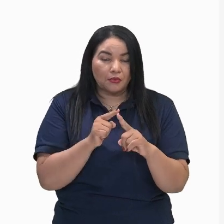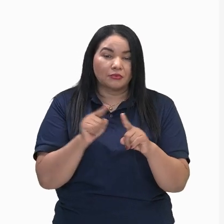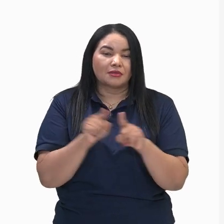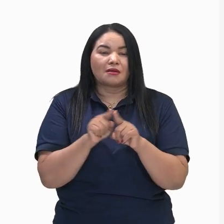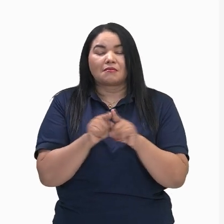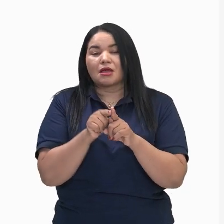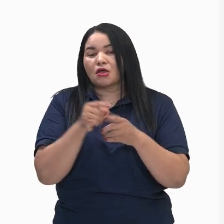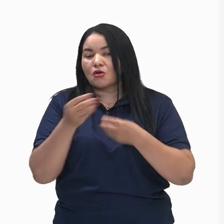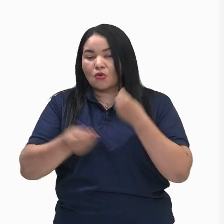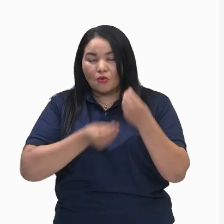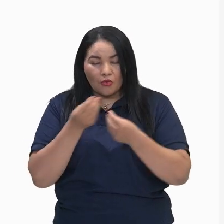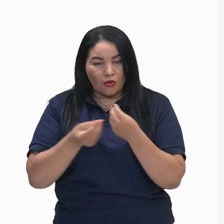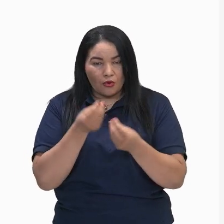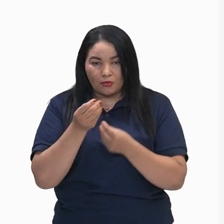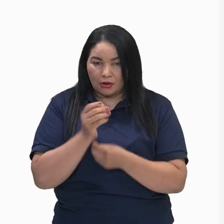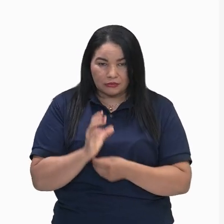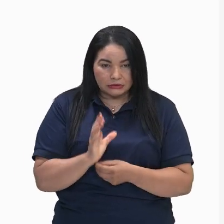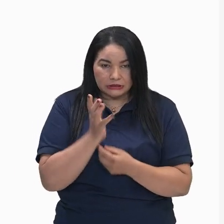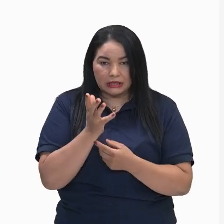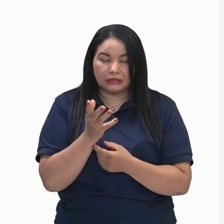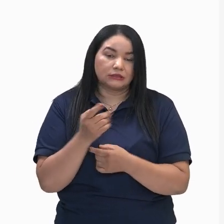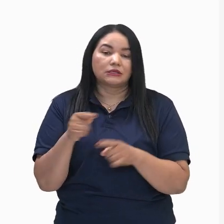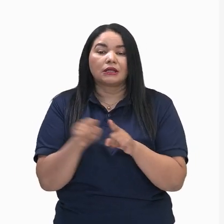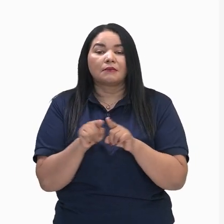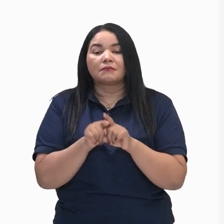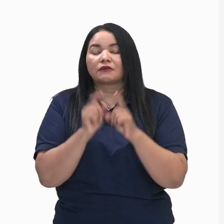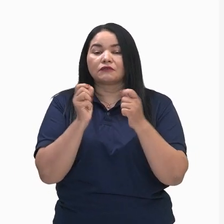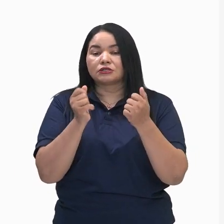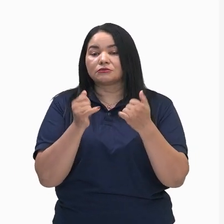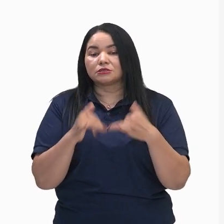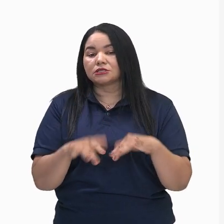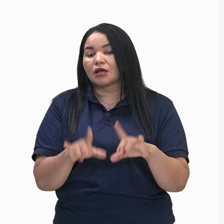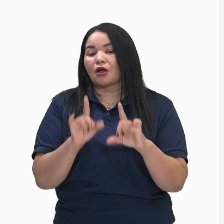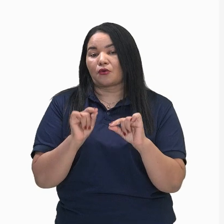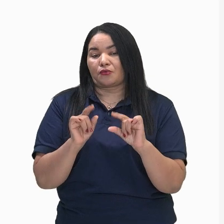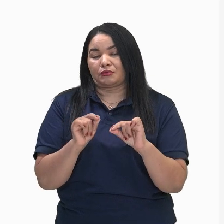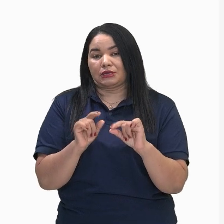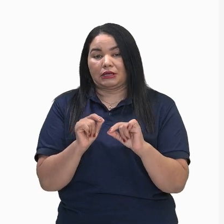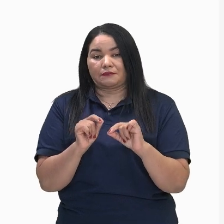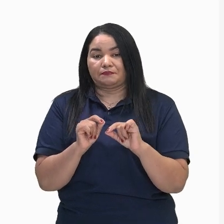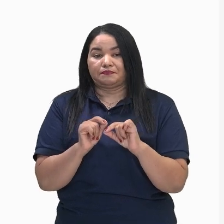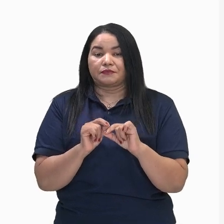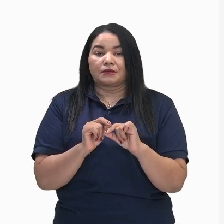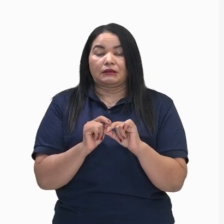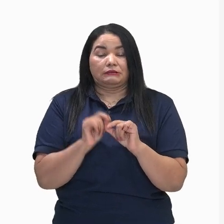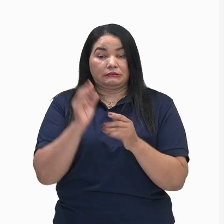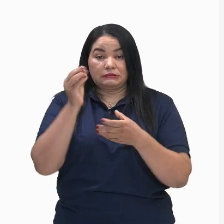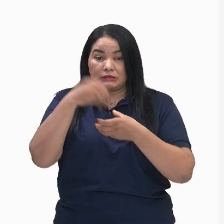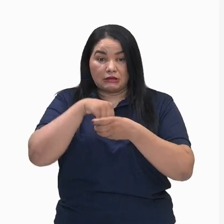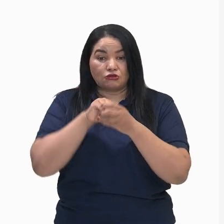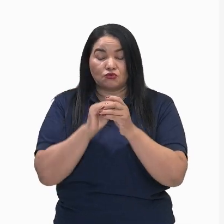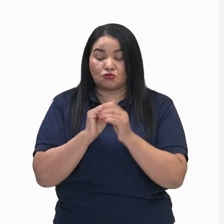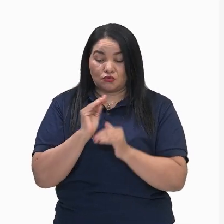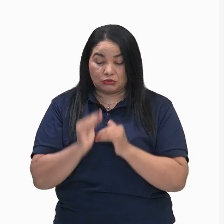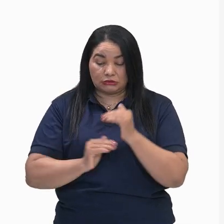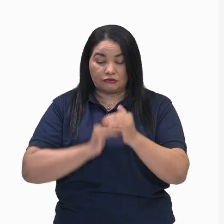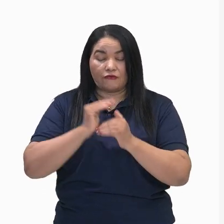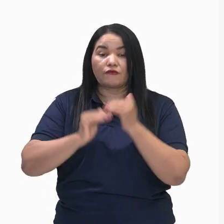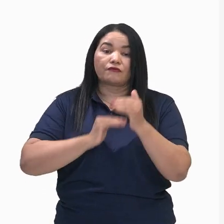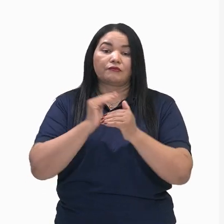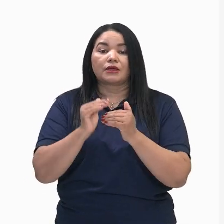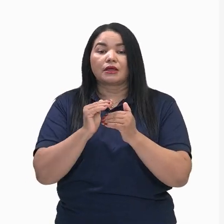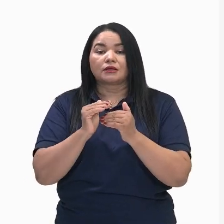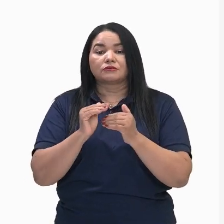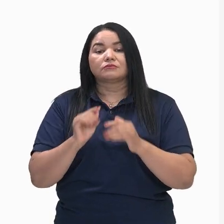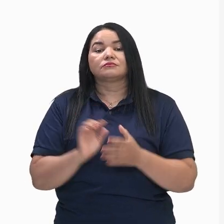acontece. Então, ele vai falar, se fosse desenvolver, né, o assunto que está sendo defendido